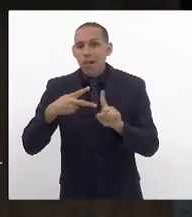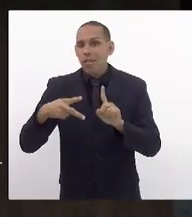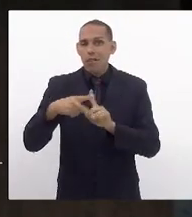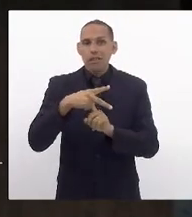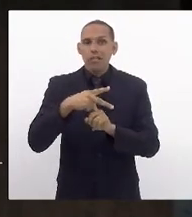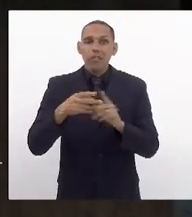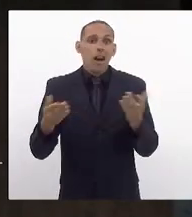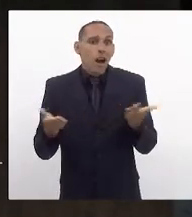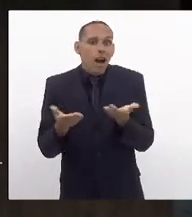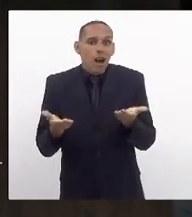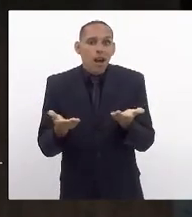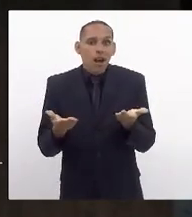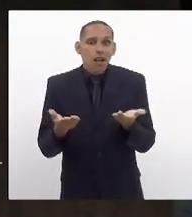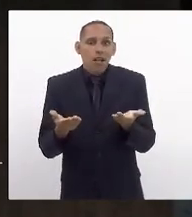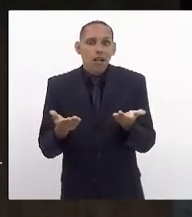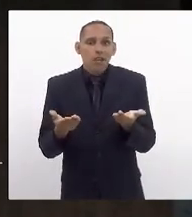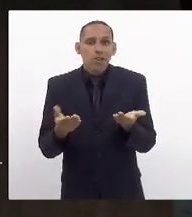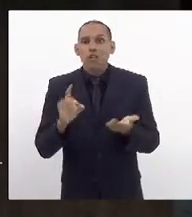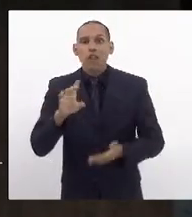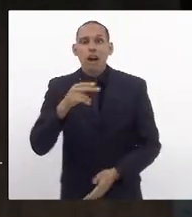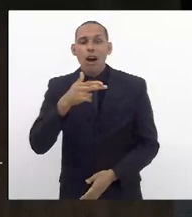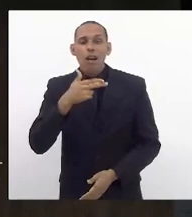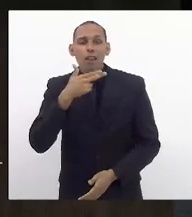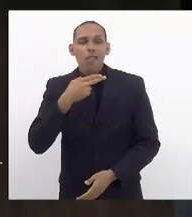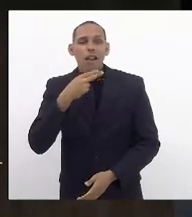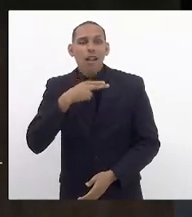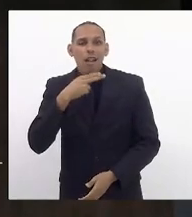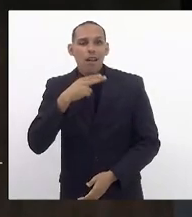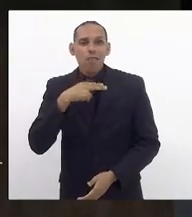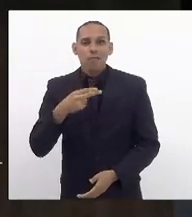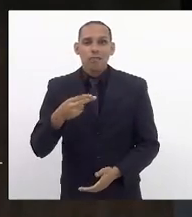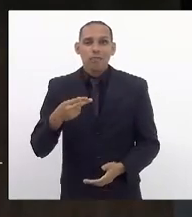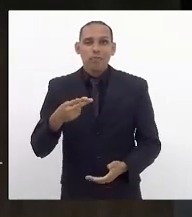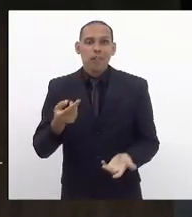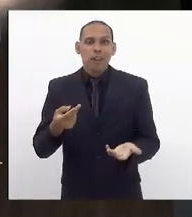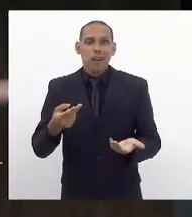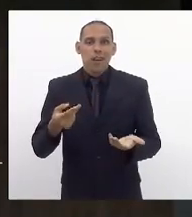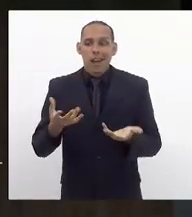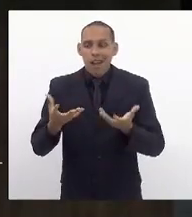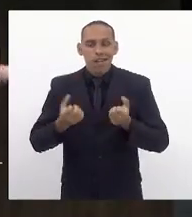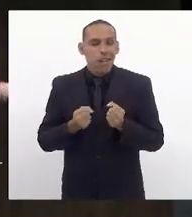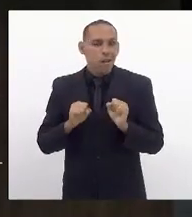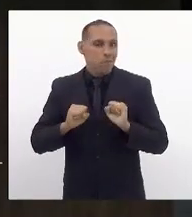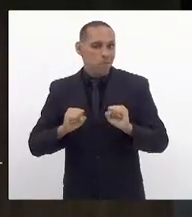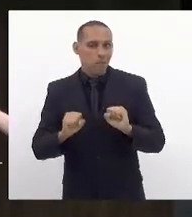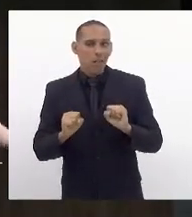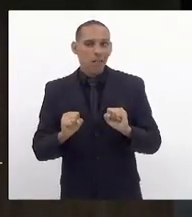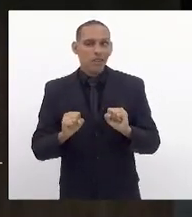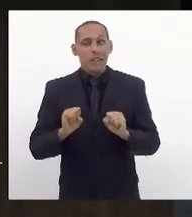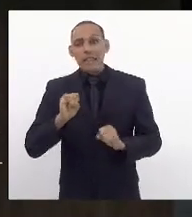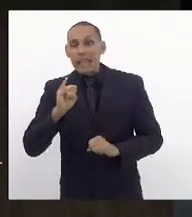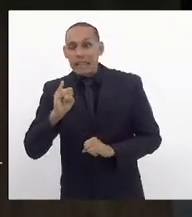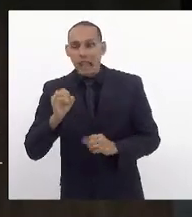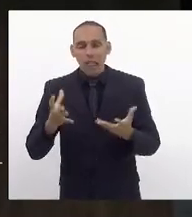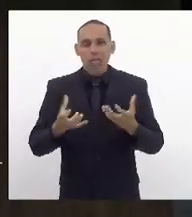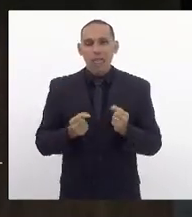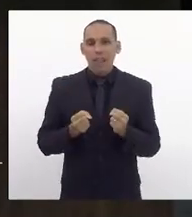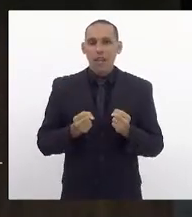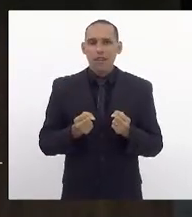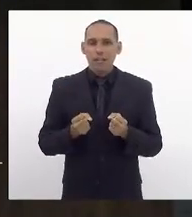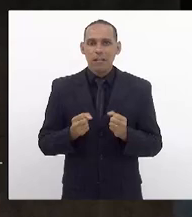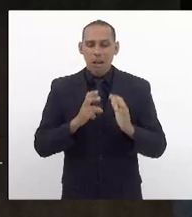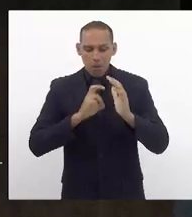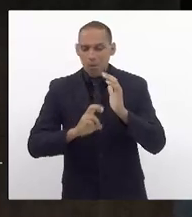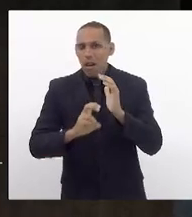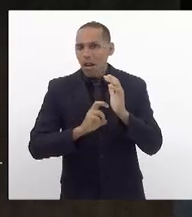e agora tem só netos para receberem, se receberem algum dinheiro. Vai acontecer isso também com os metroviários? Outra coisa para